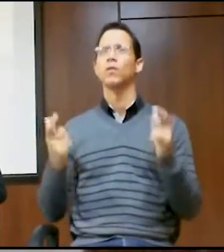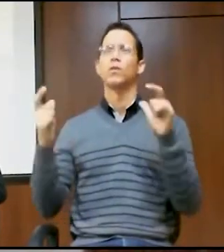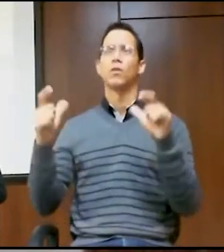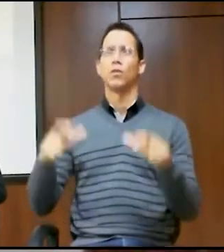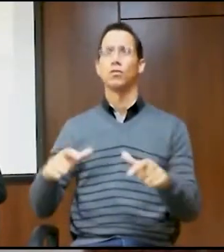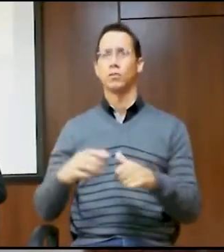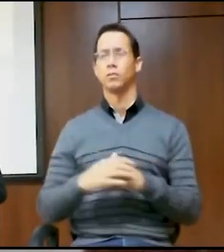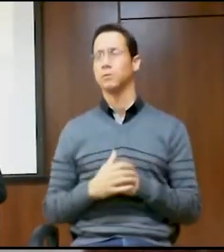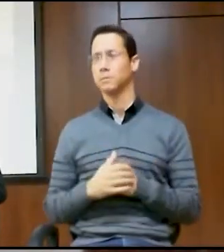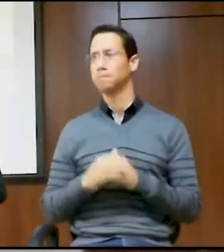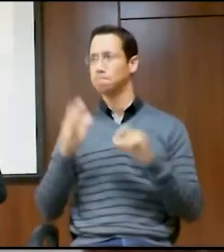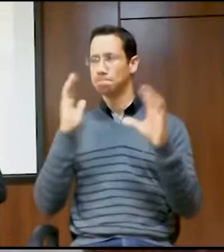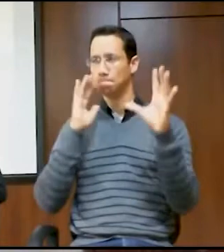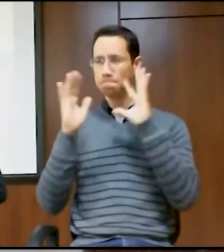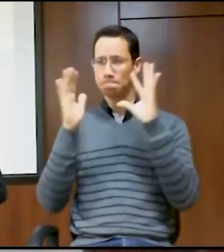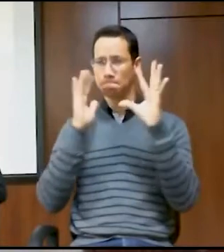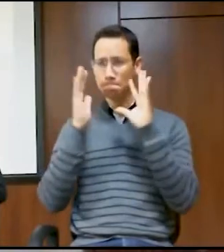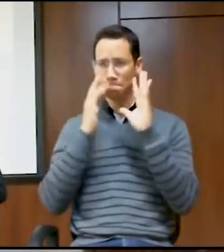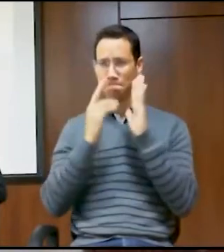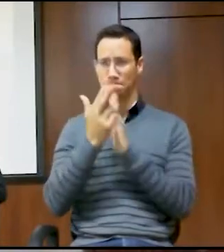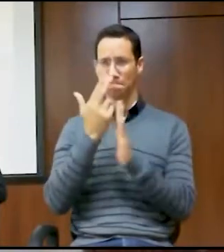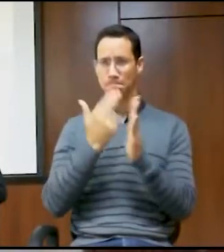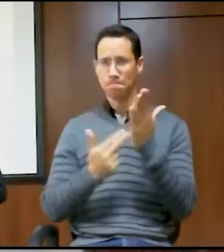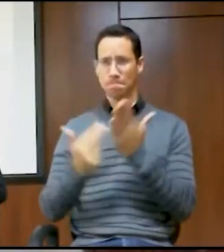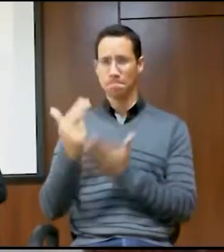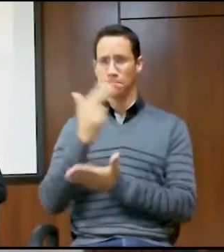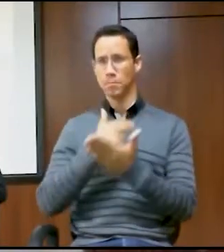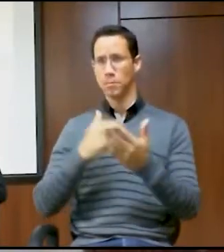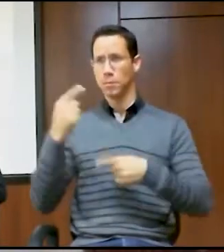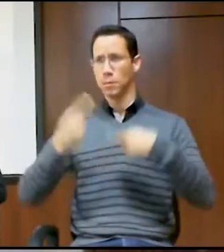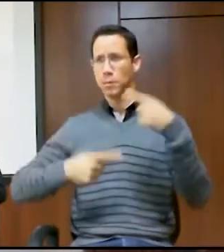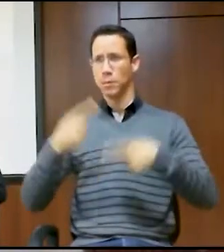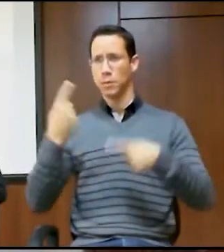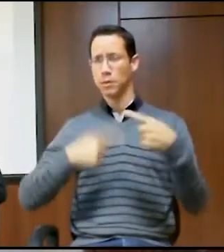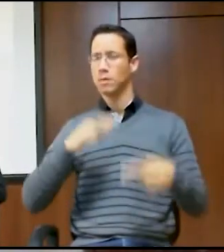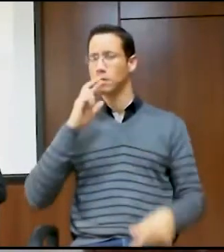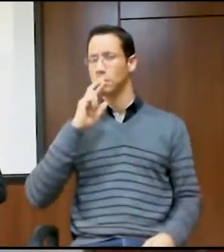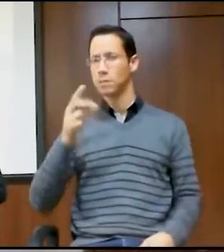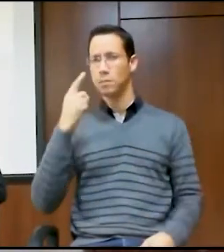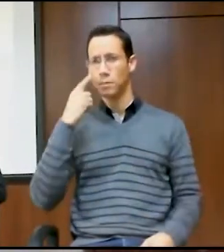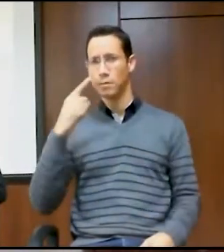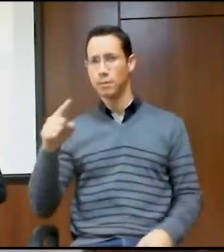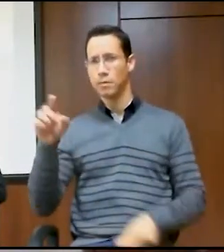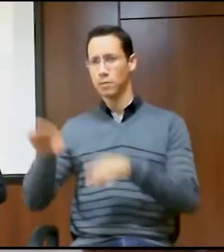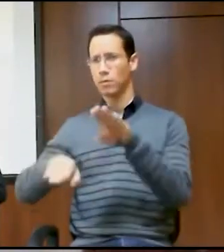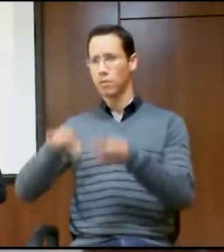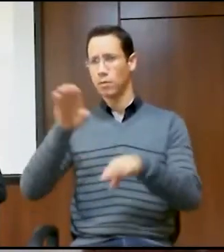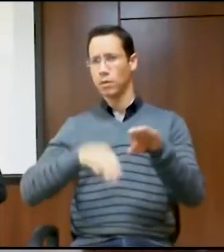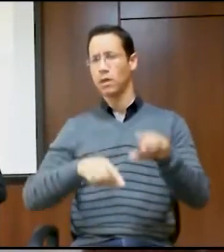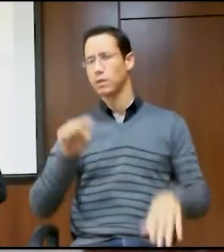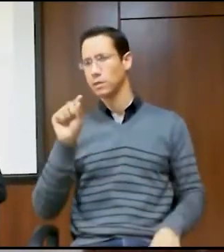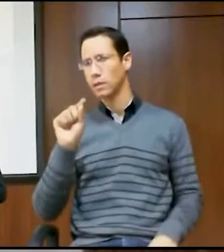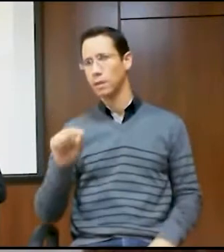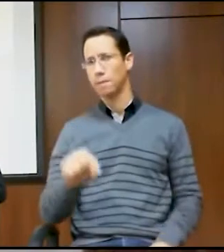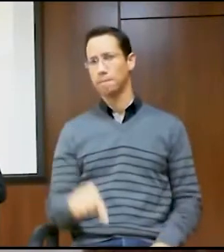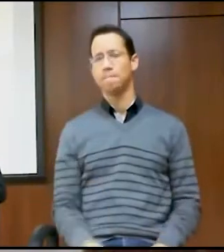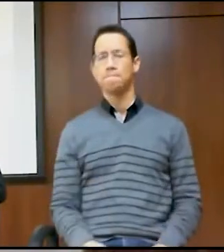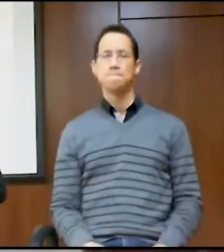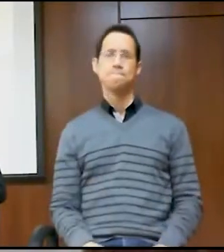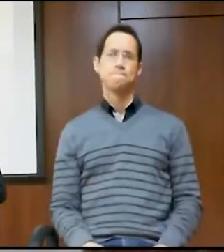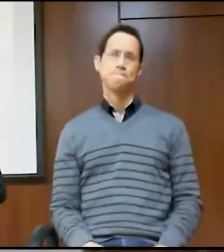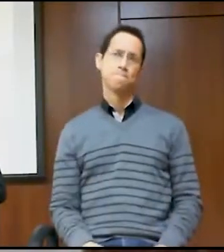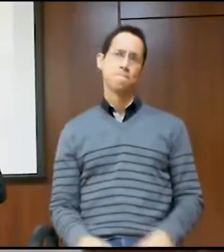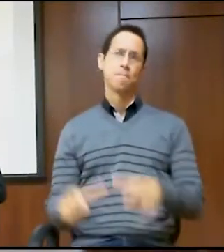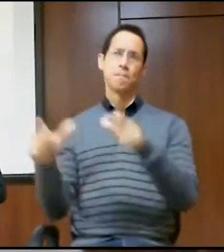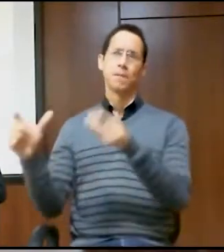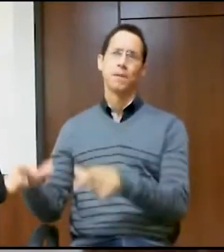gente pensar o desenho das políticas, nós temos que responder, olhar para a desigualdade e dizer, é desigualdade de quê? É entre